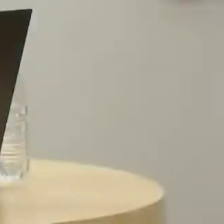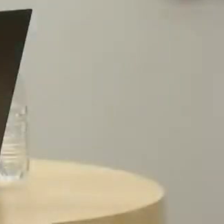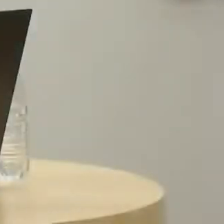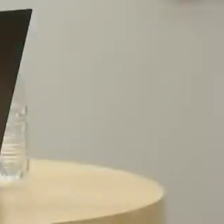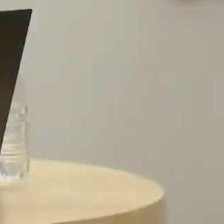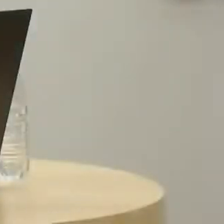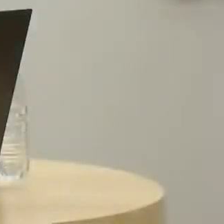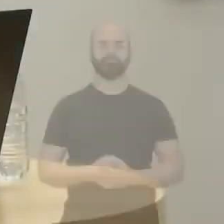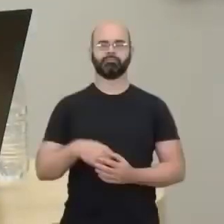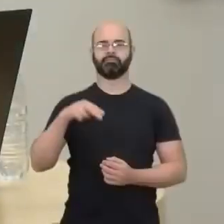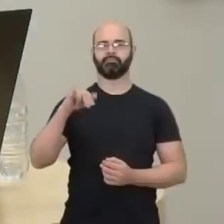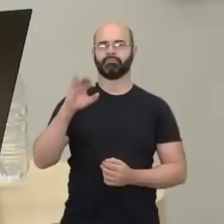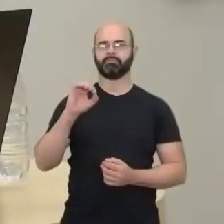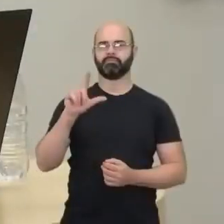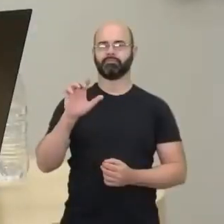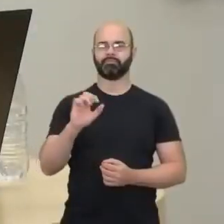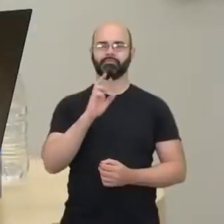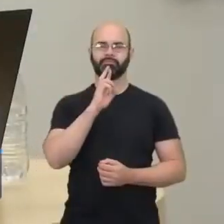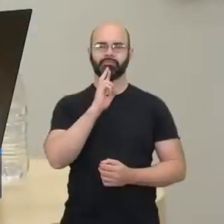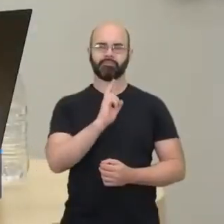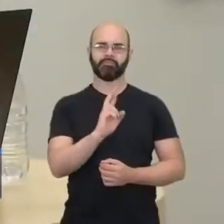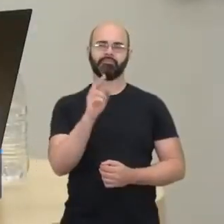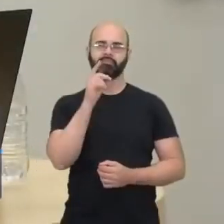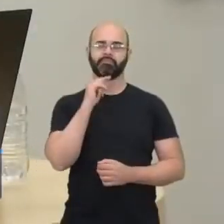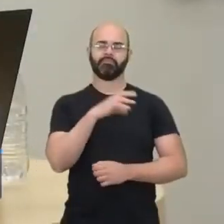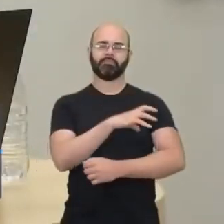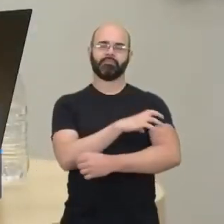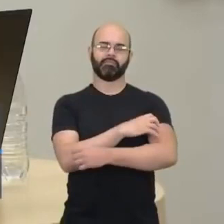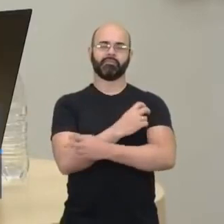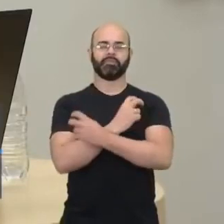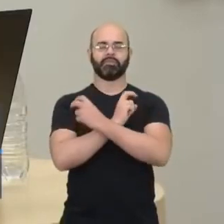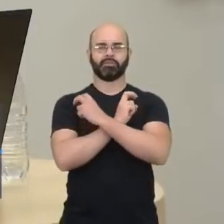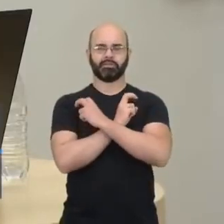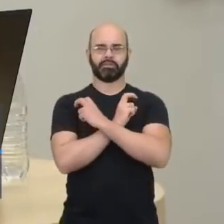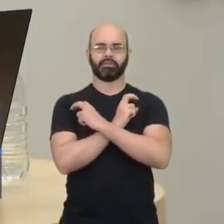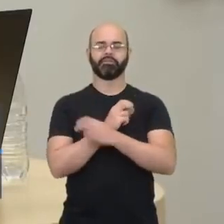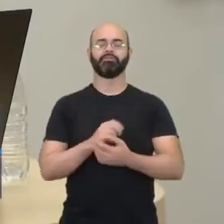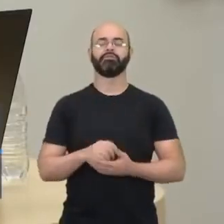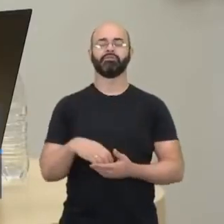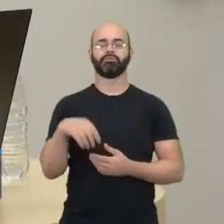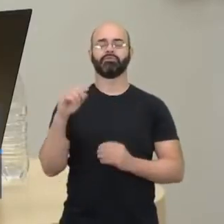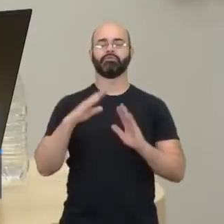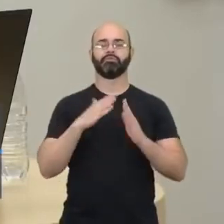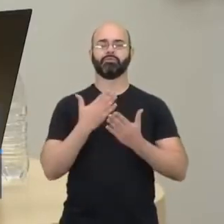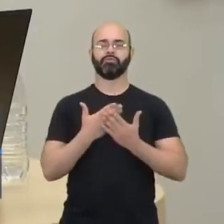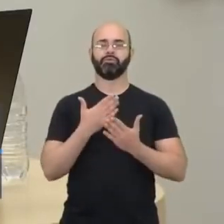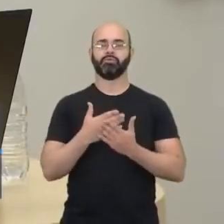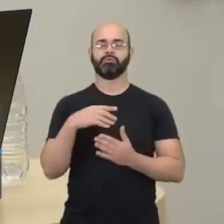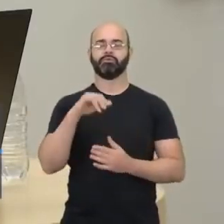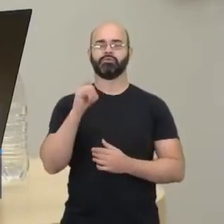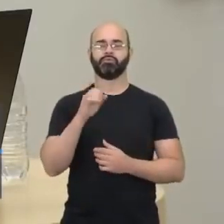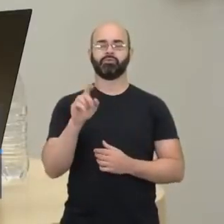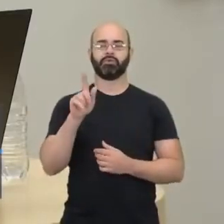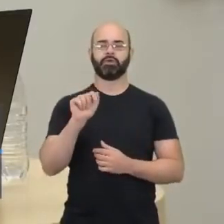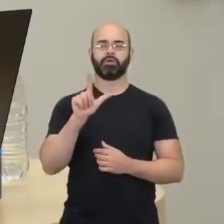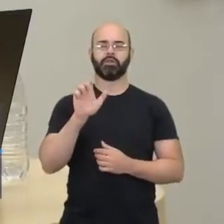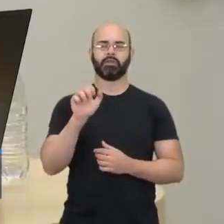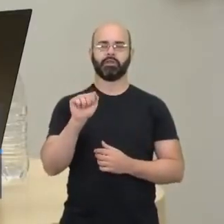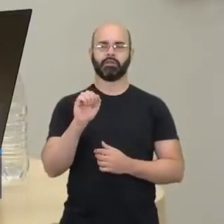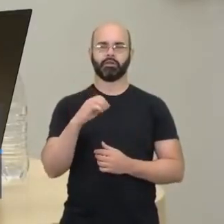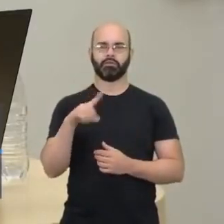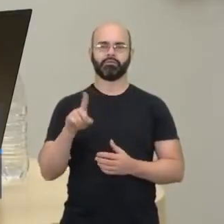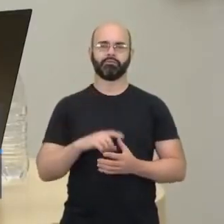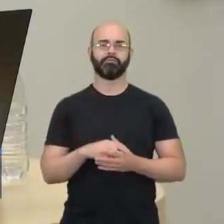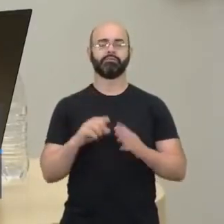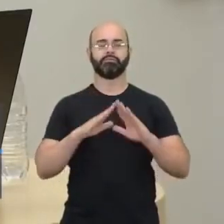Olha, a Nicole mandou o recadinho dela aqui, colocou o muscular e esquelético, ela é lá da escola João Galeão, senador, né, João Galeão. Tem o pessoal aqui